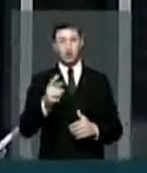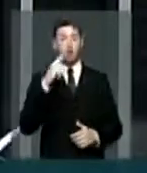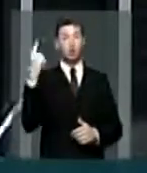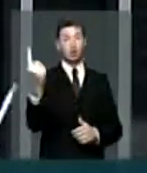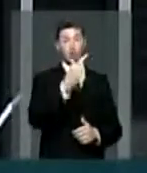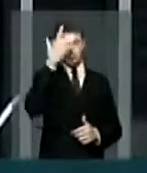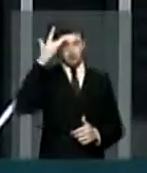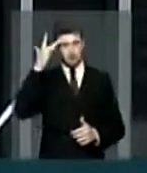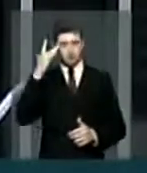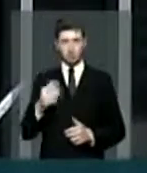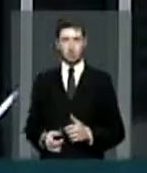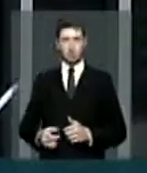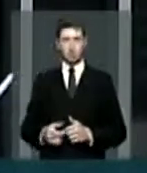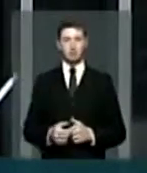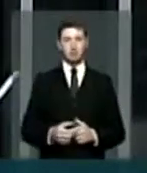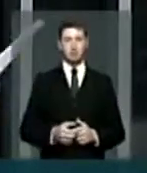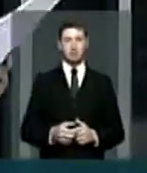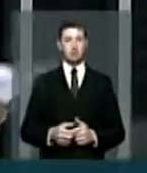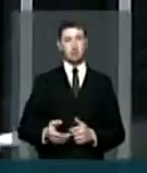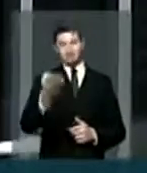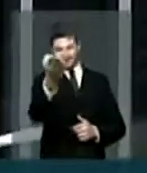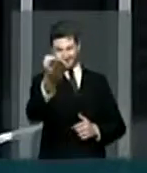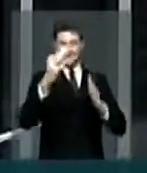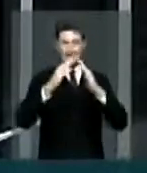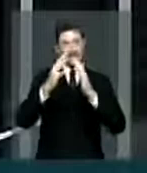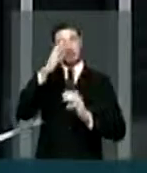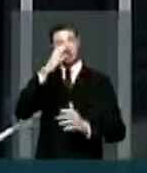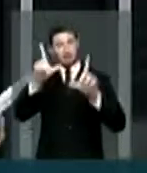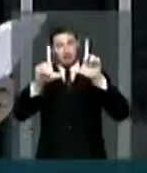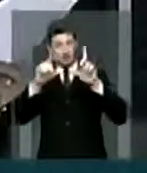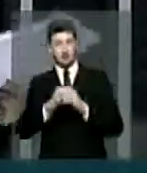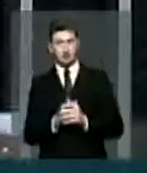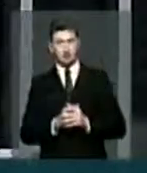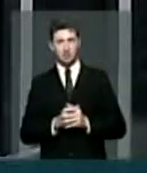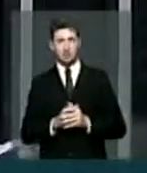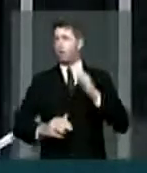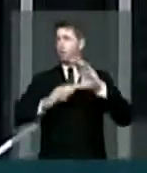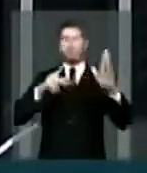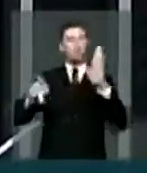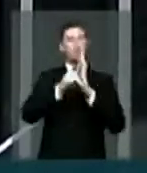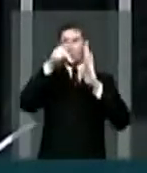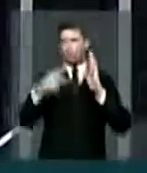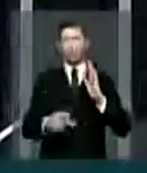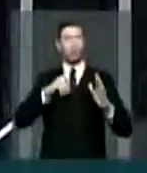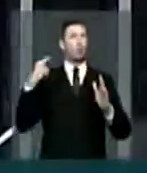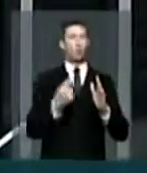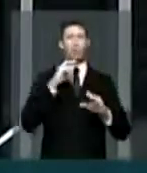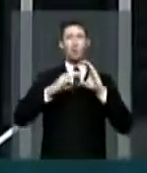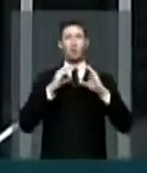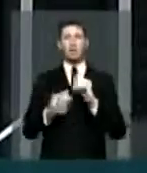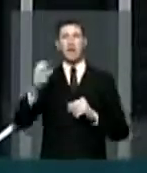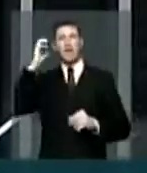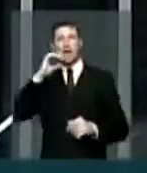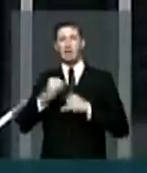que nos acompanham através da TV Câmara, através dos meios de comunicação desta casa, e dizer